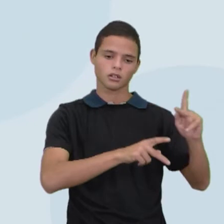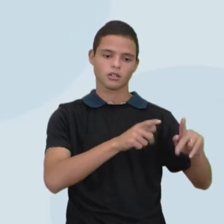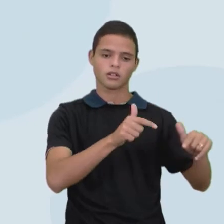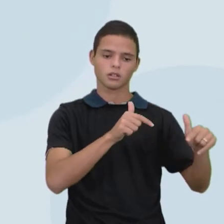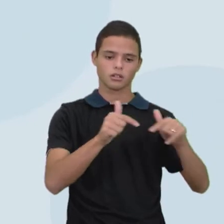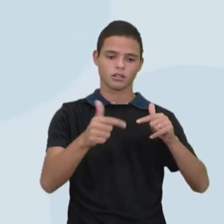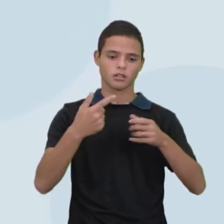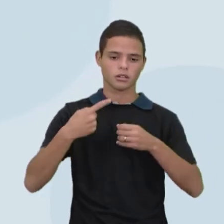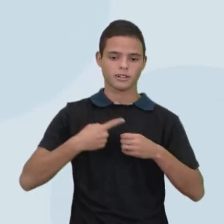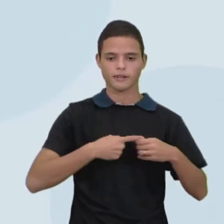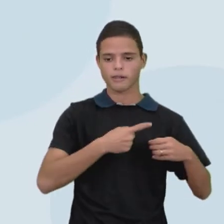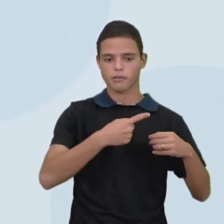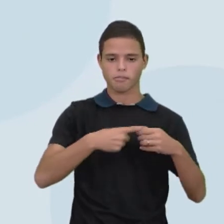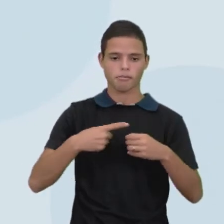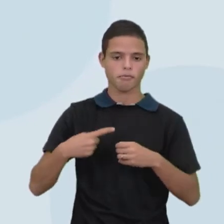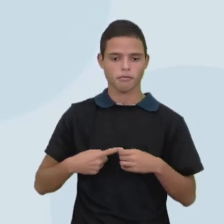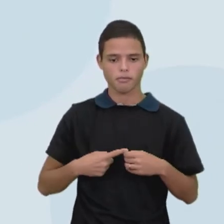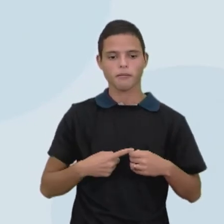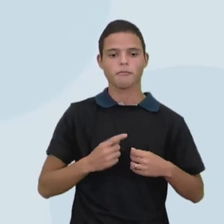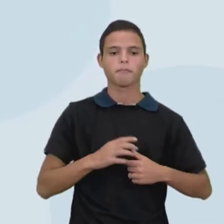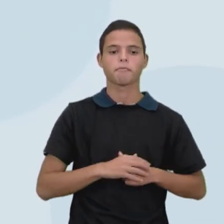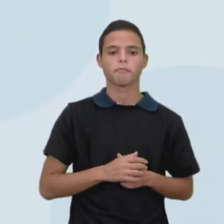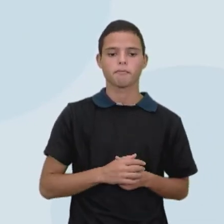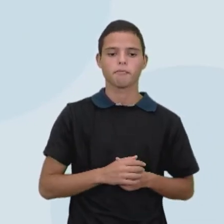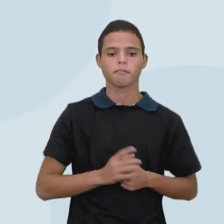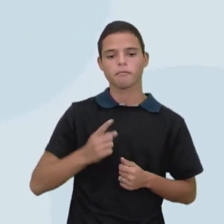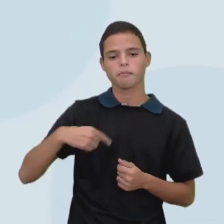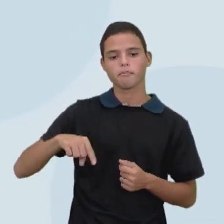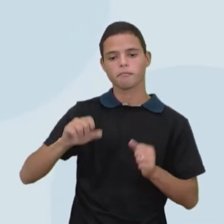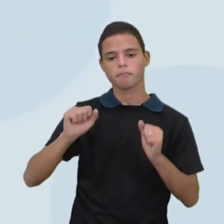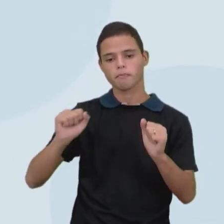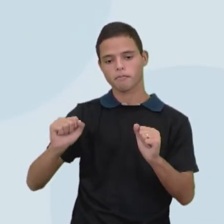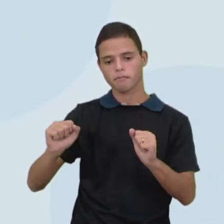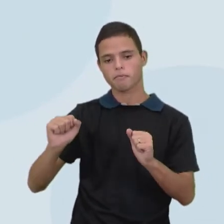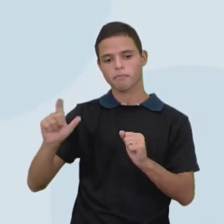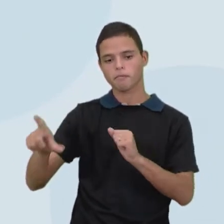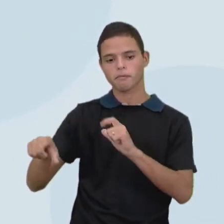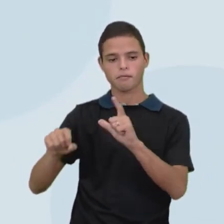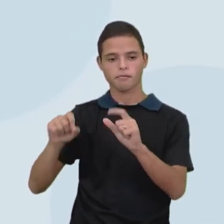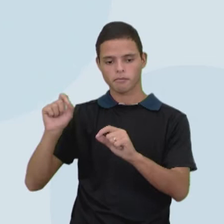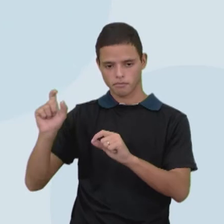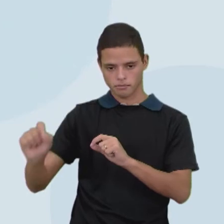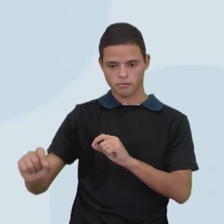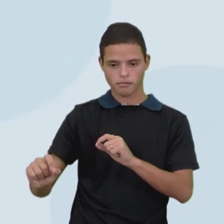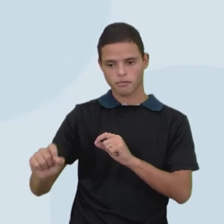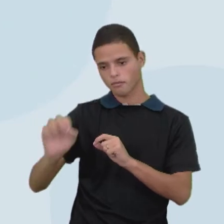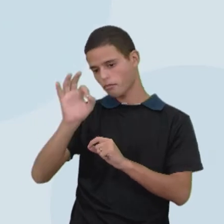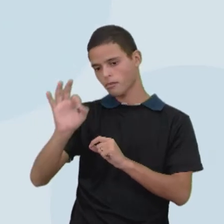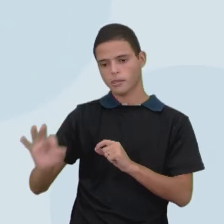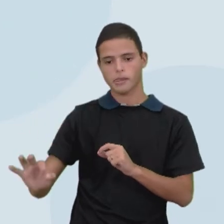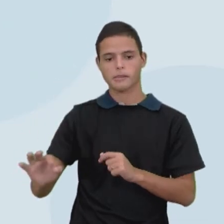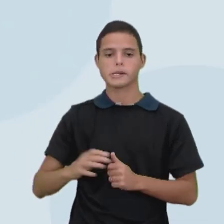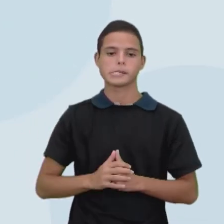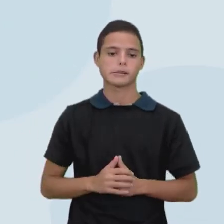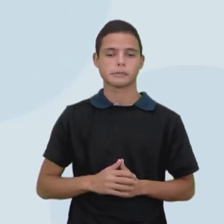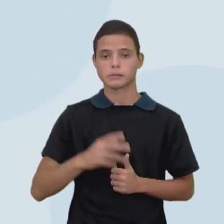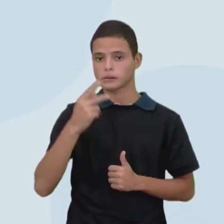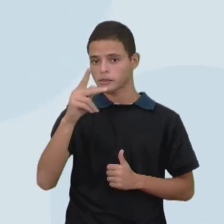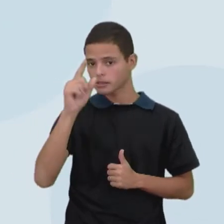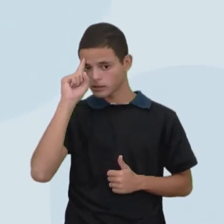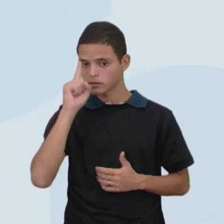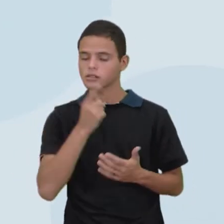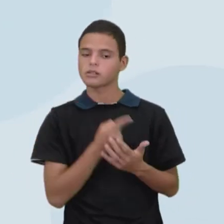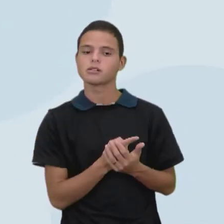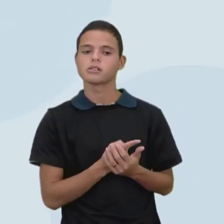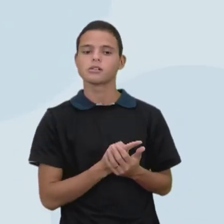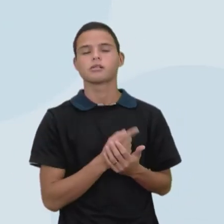município do Brasil, e sua renda per capita, né? Tá. Podemos determinar um percentual. Então aqui tá escrito, ó, podemos determinar um percentual. Você vai determinar o